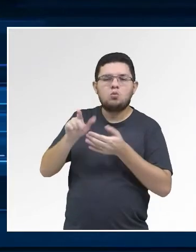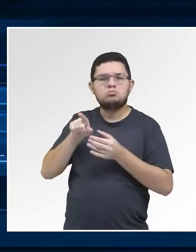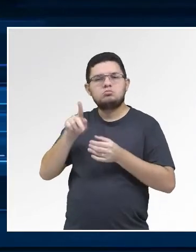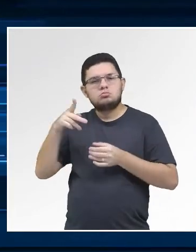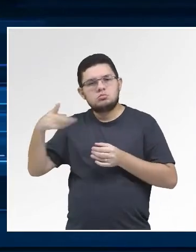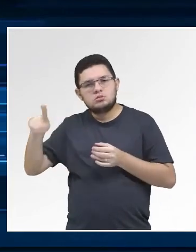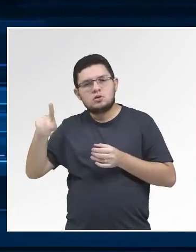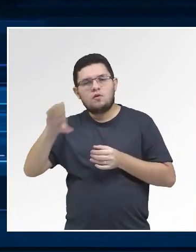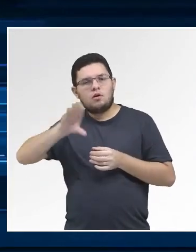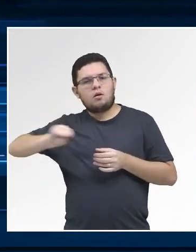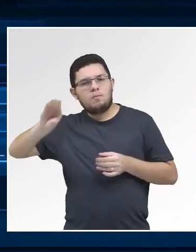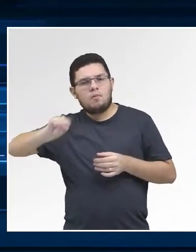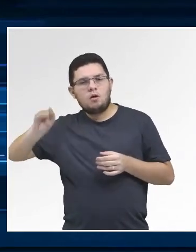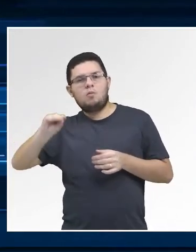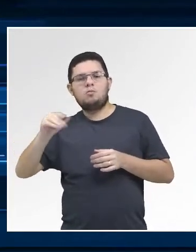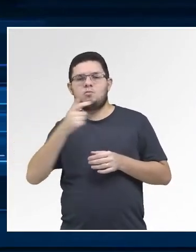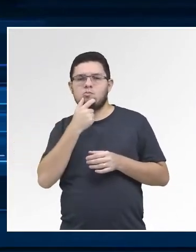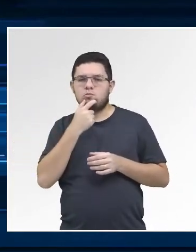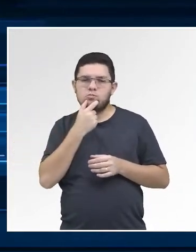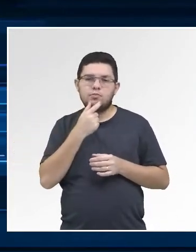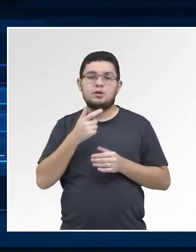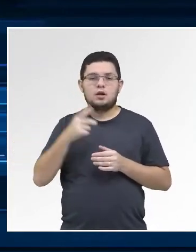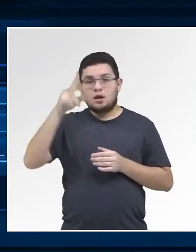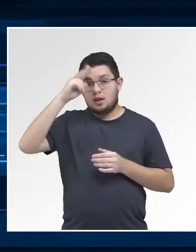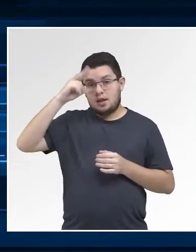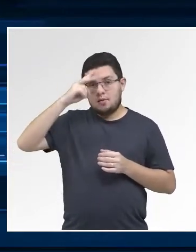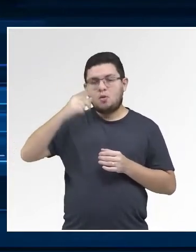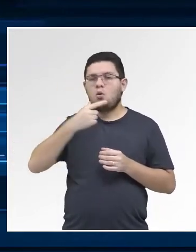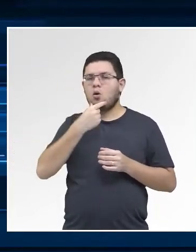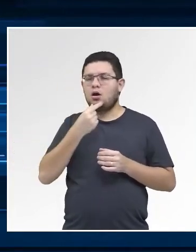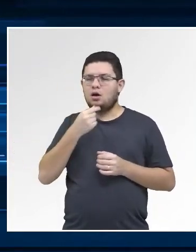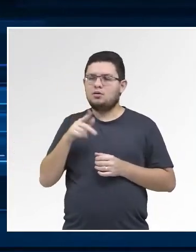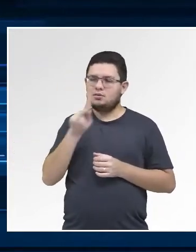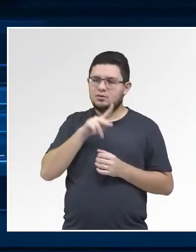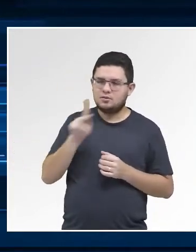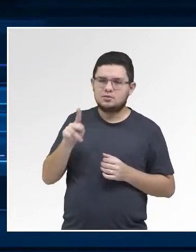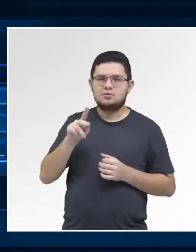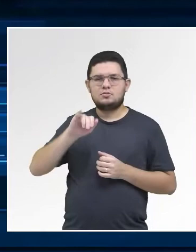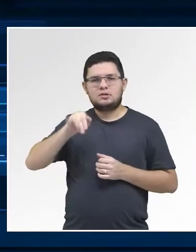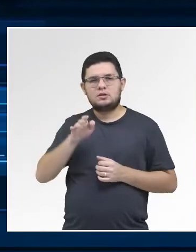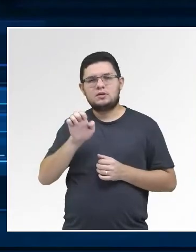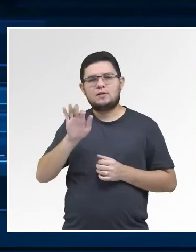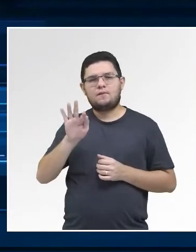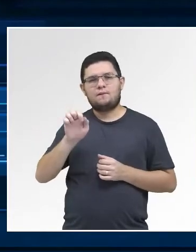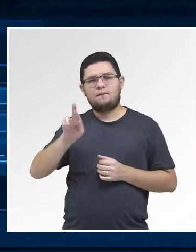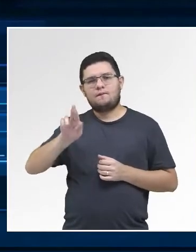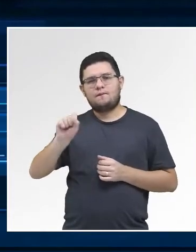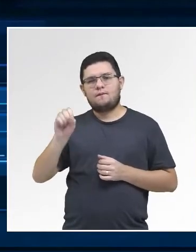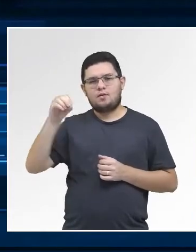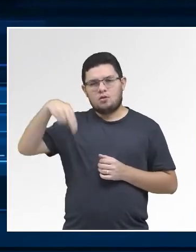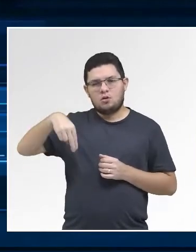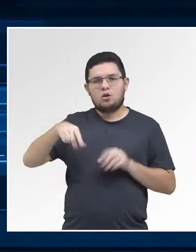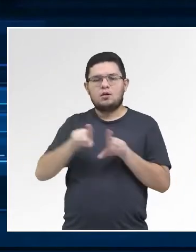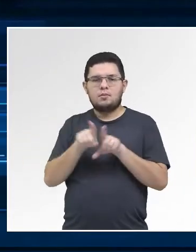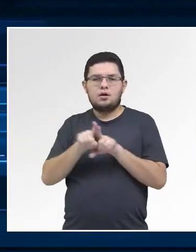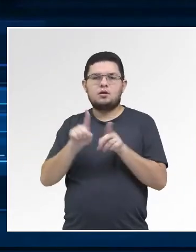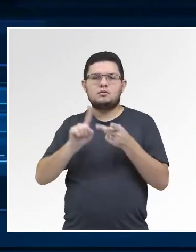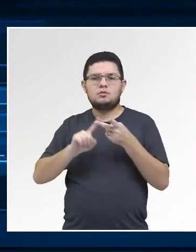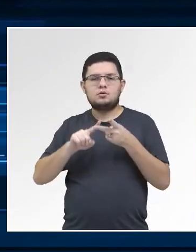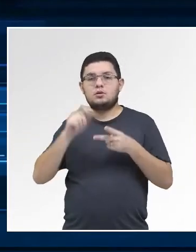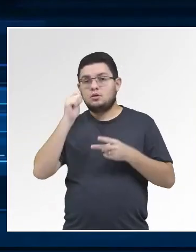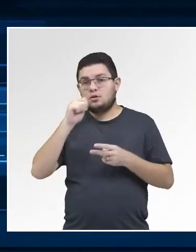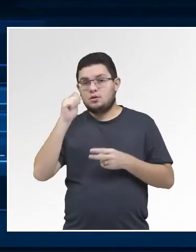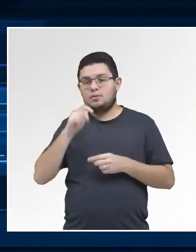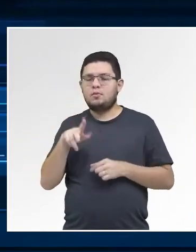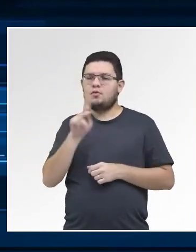professor Jefferson e a professora Manuela. Então, gente, só para ilustrar mesmo nessa situação de being effusive e impulsive, né? Uma pessoa